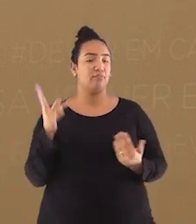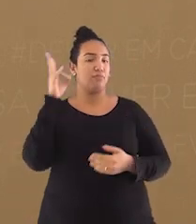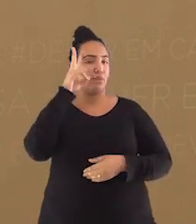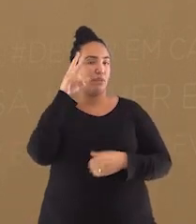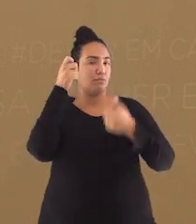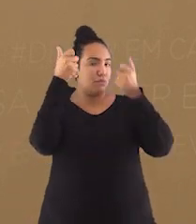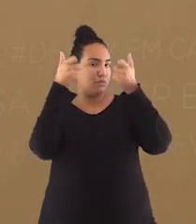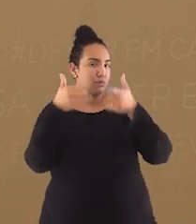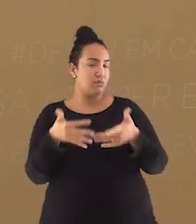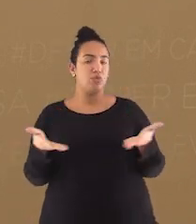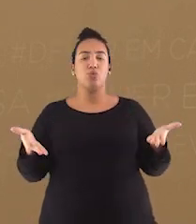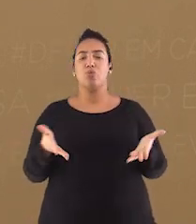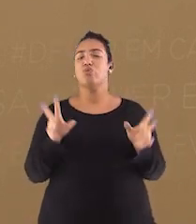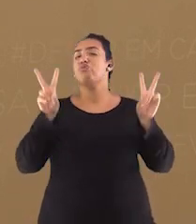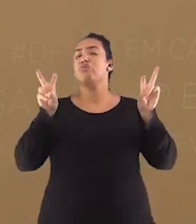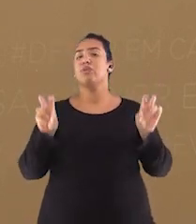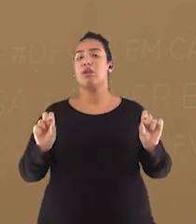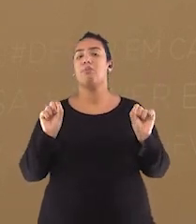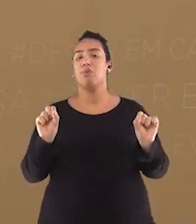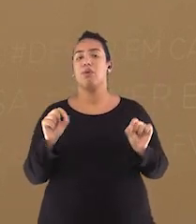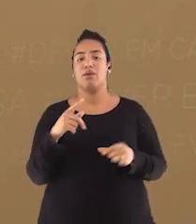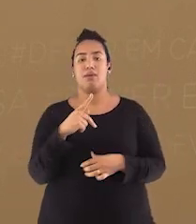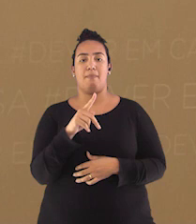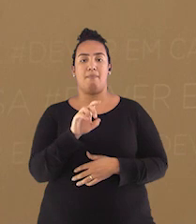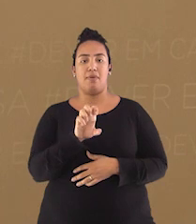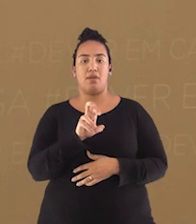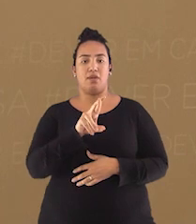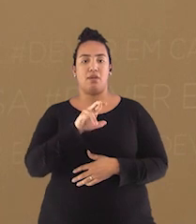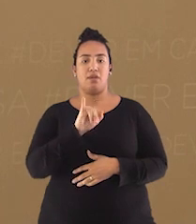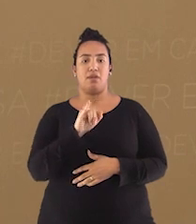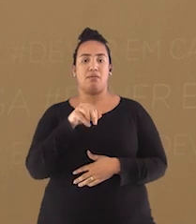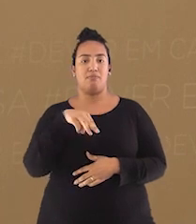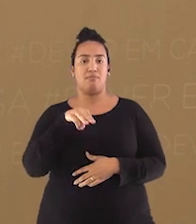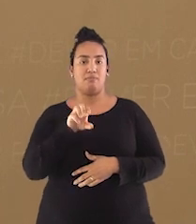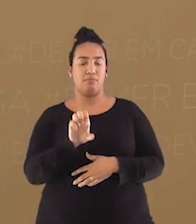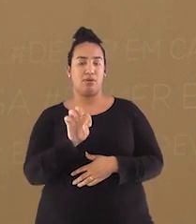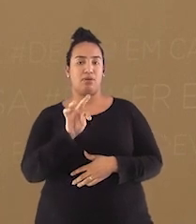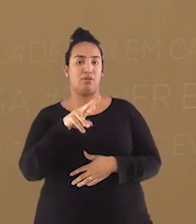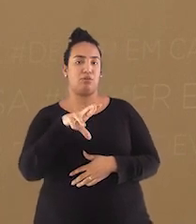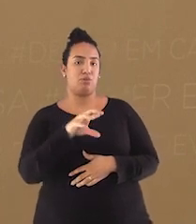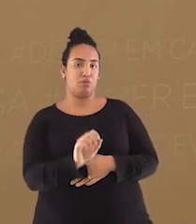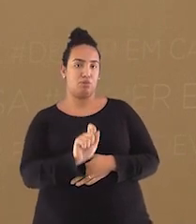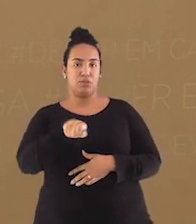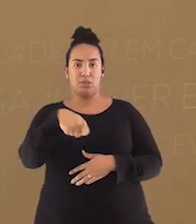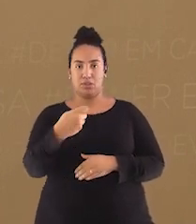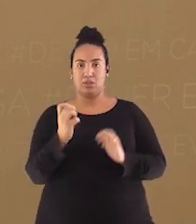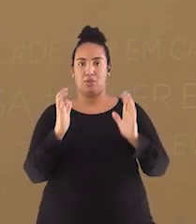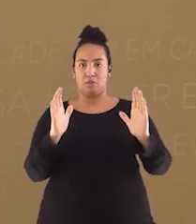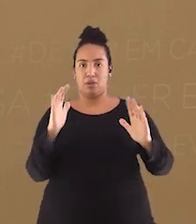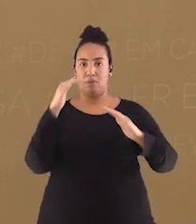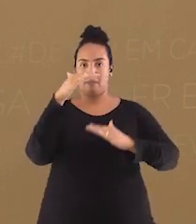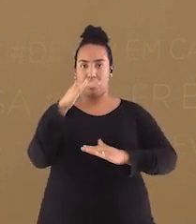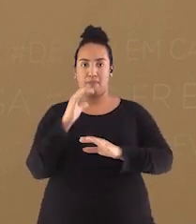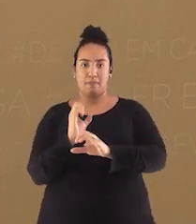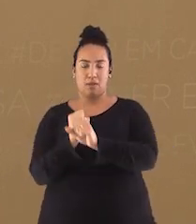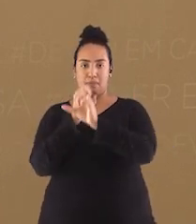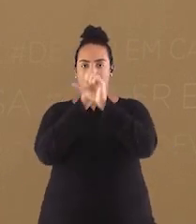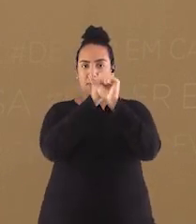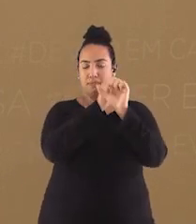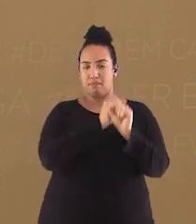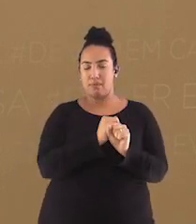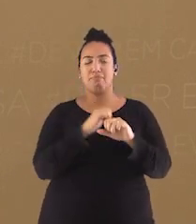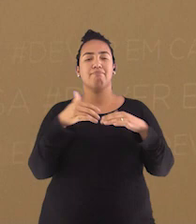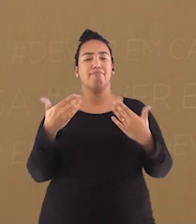nós vamos falar sobre perímetro e é muito importante conhecer sobre eles já que ele aparece muito